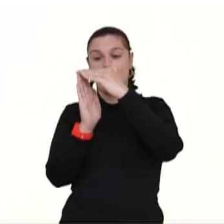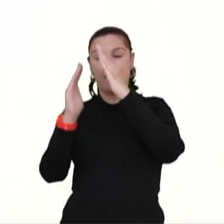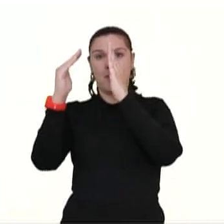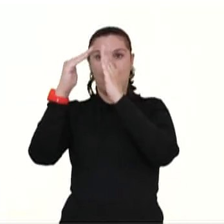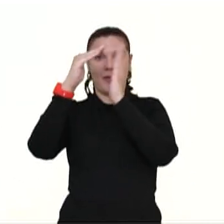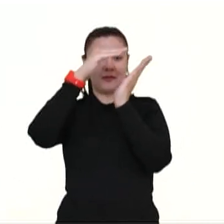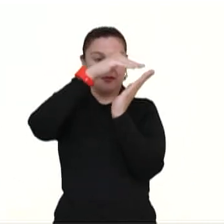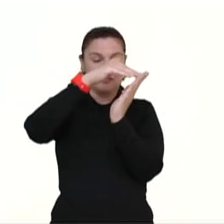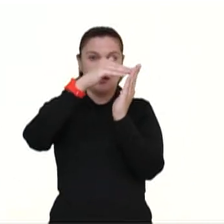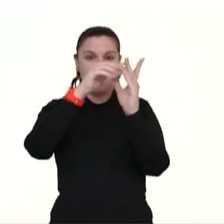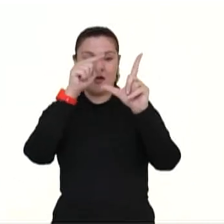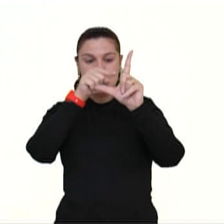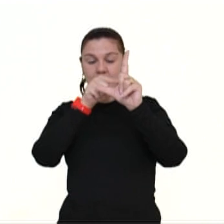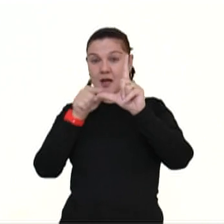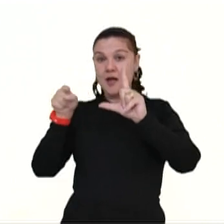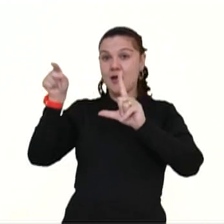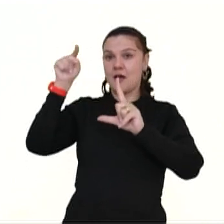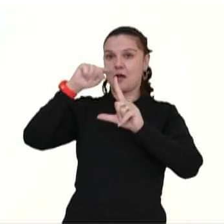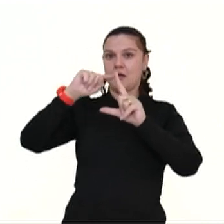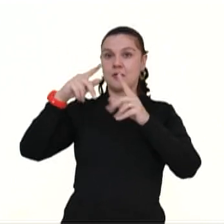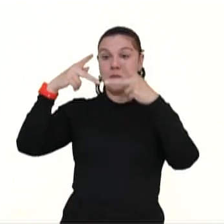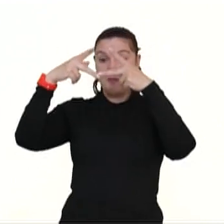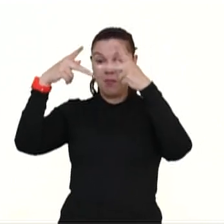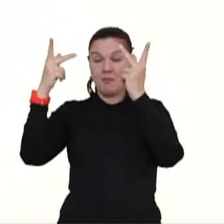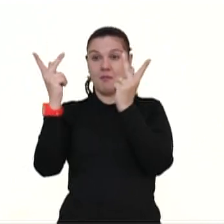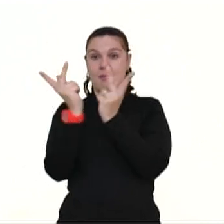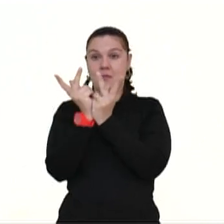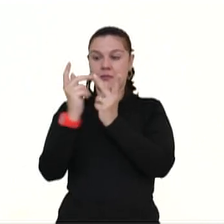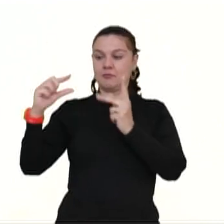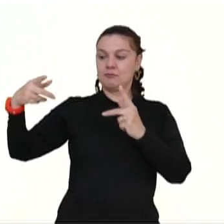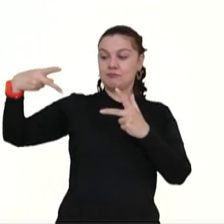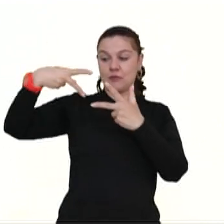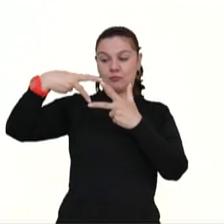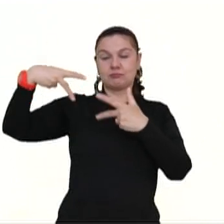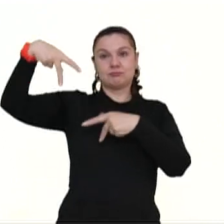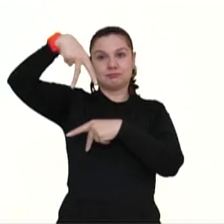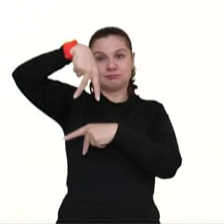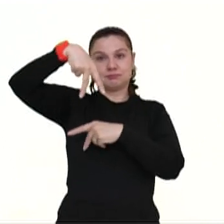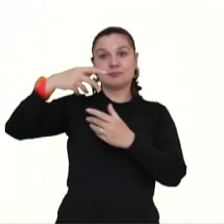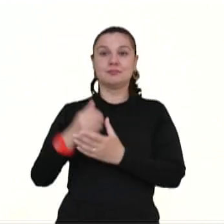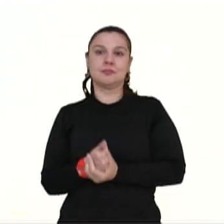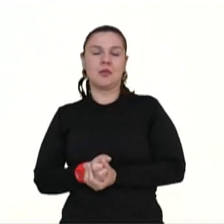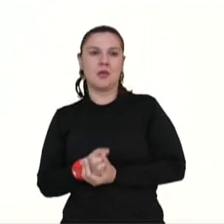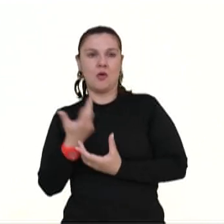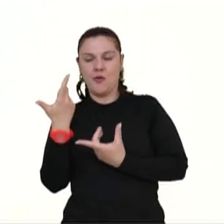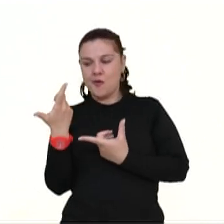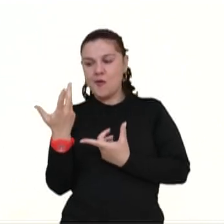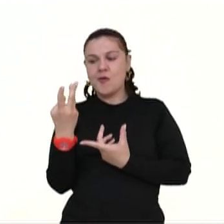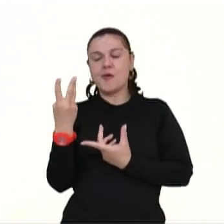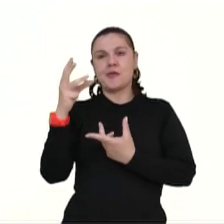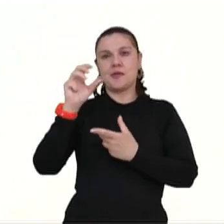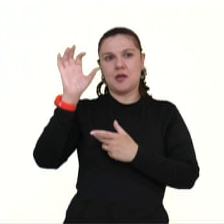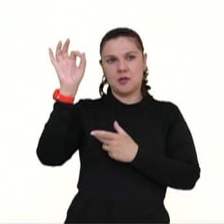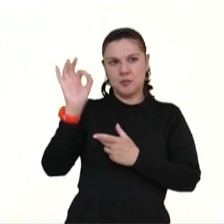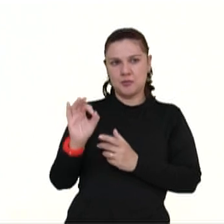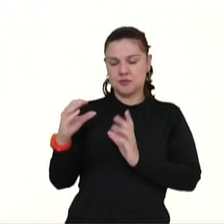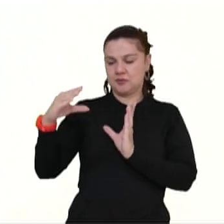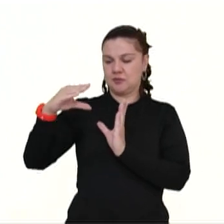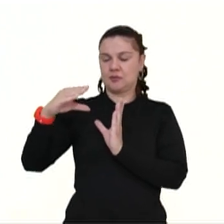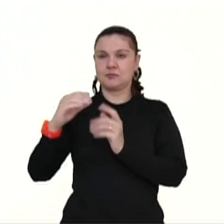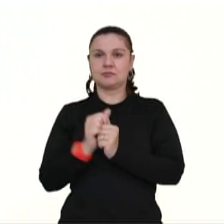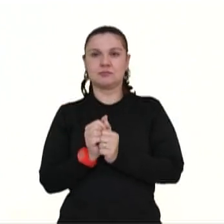do centro e dividido por raios, a gente chama de setor, tá? Setor circular. Tá? Então aqui, ó, 30% entre 140 e